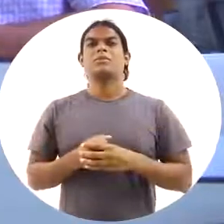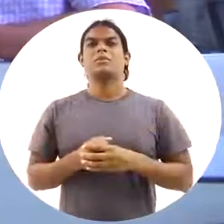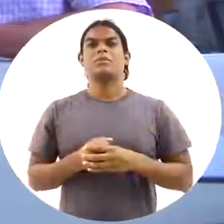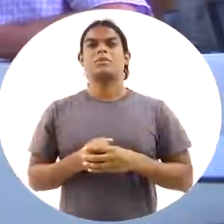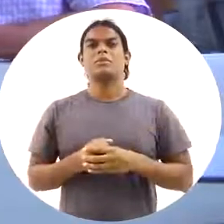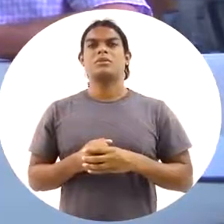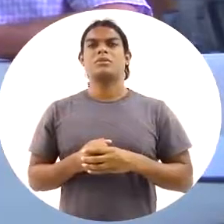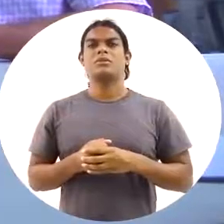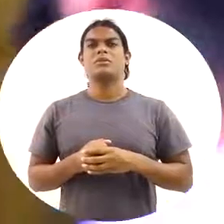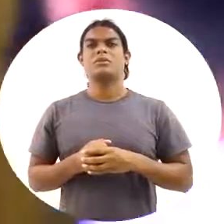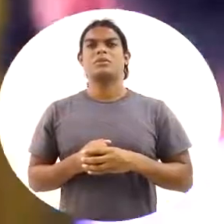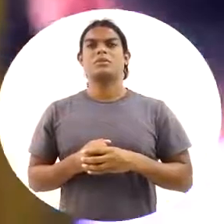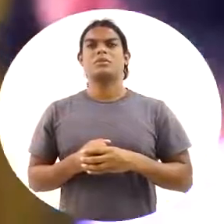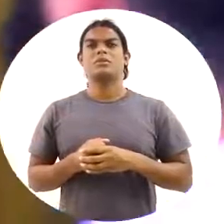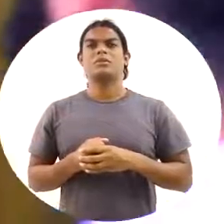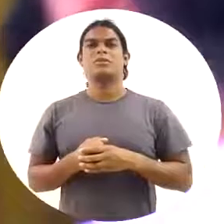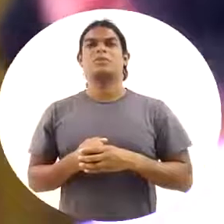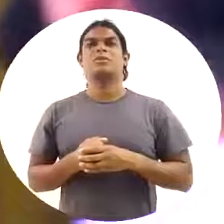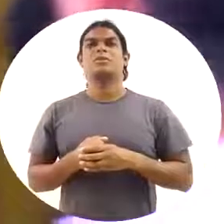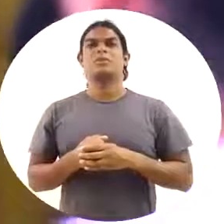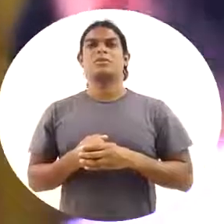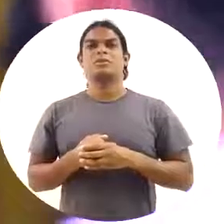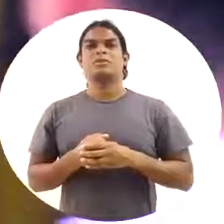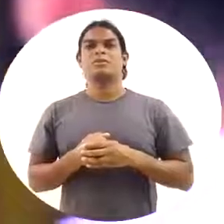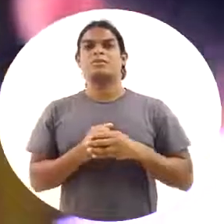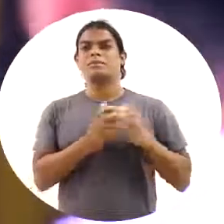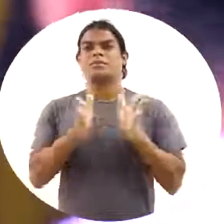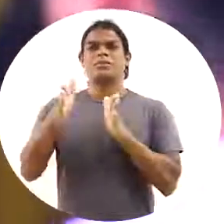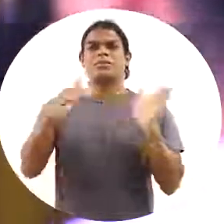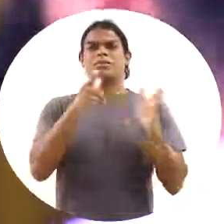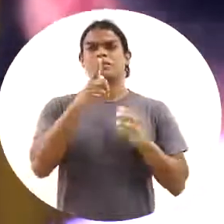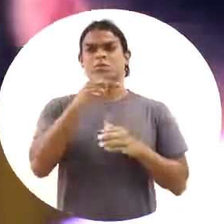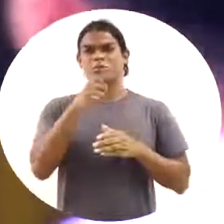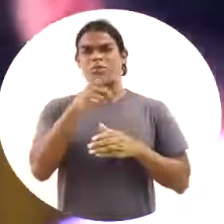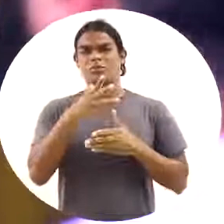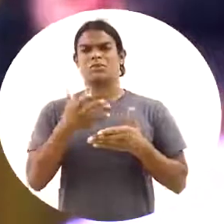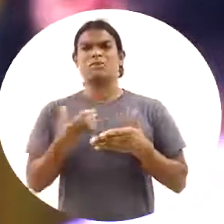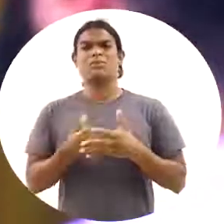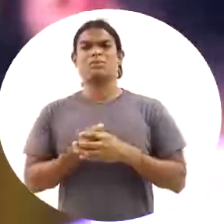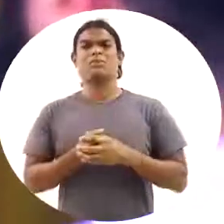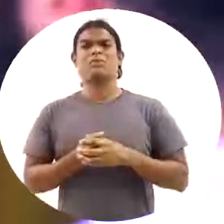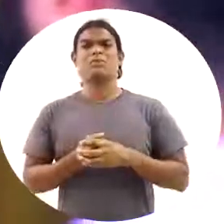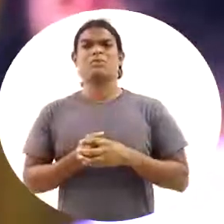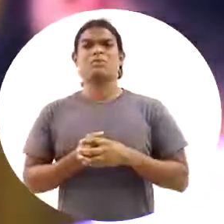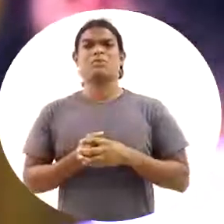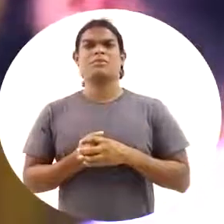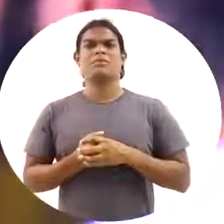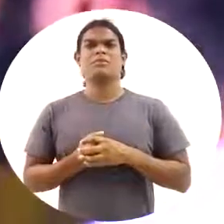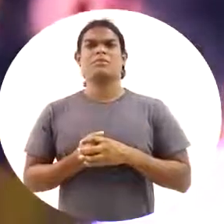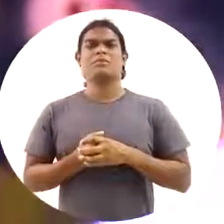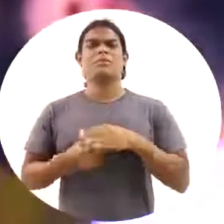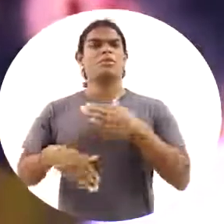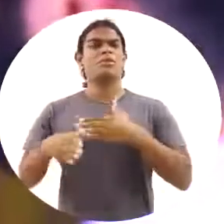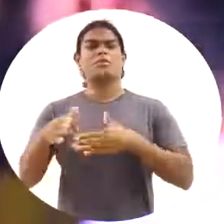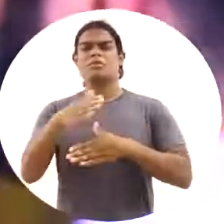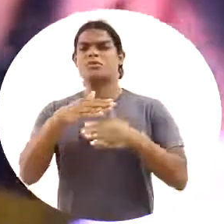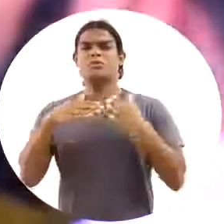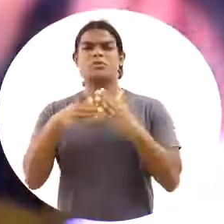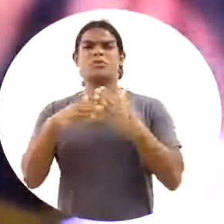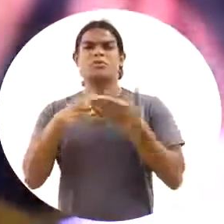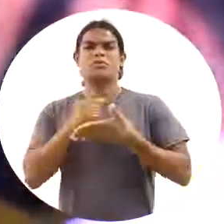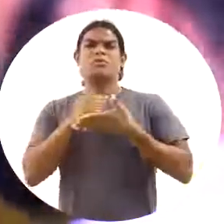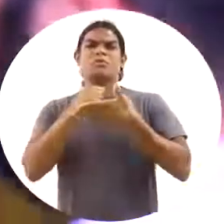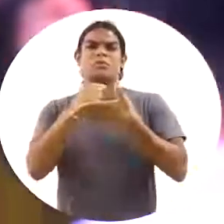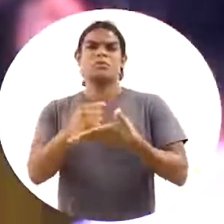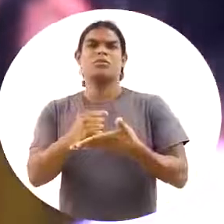pode, né, o rio, né, ventilação, luz natural, né, tudo isso, né, contribui para o projeto,